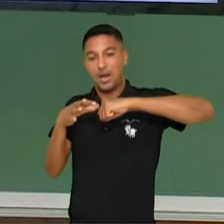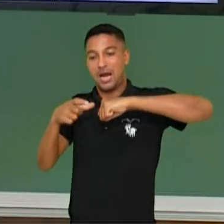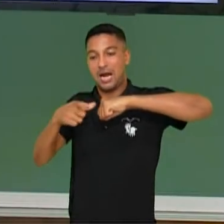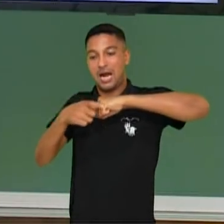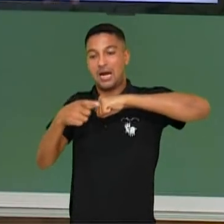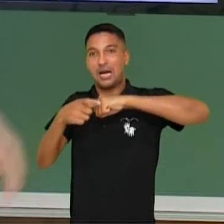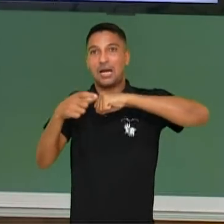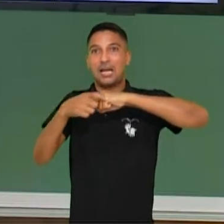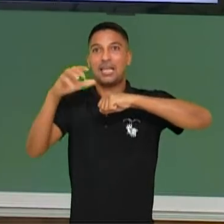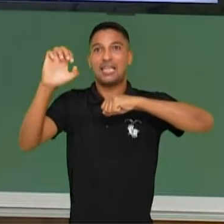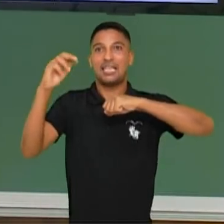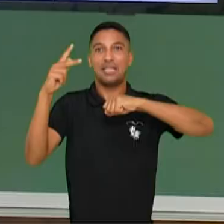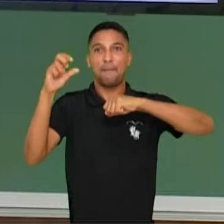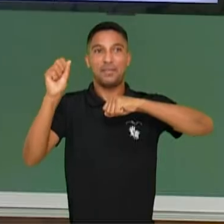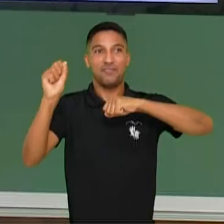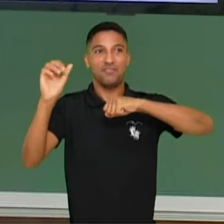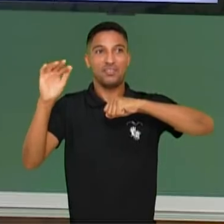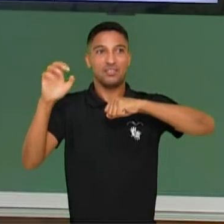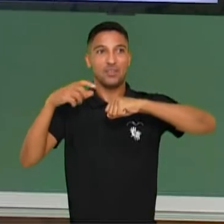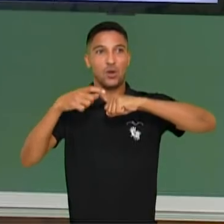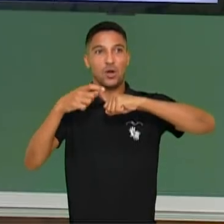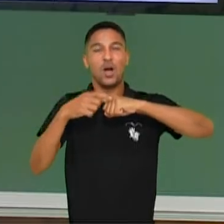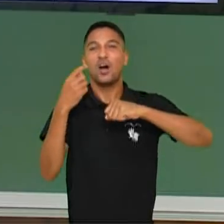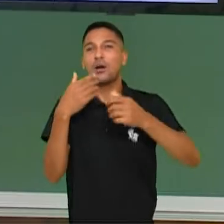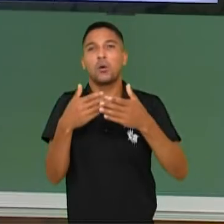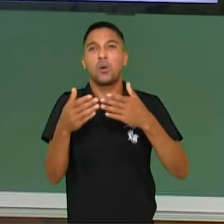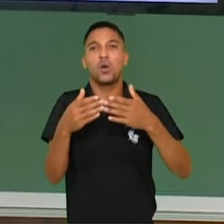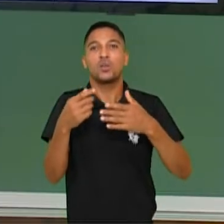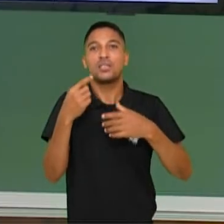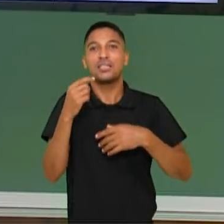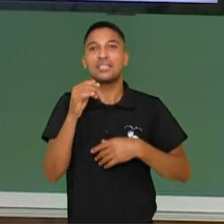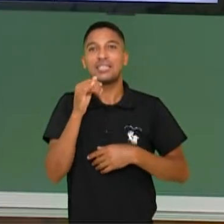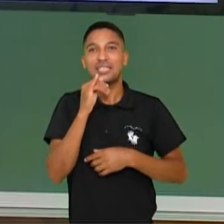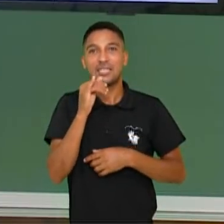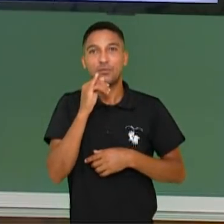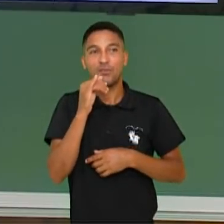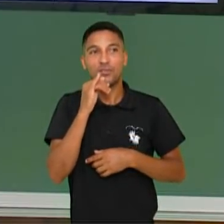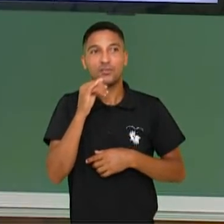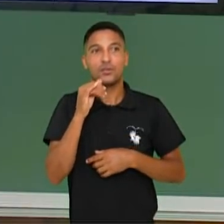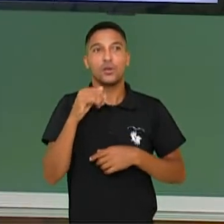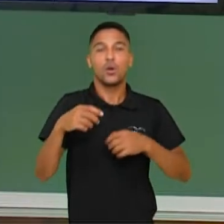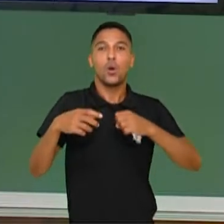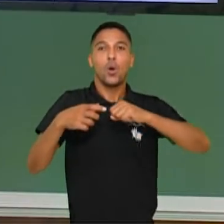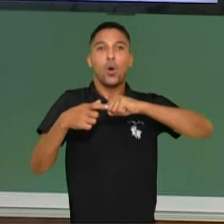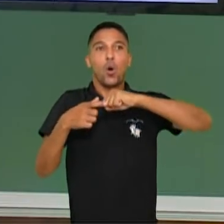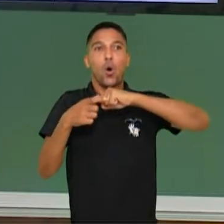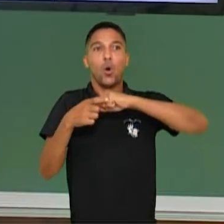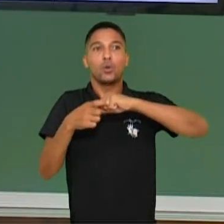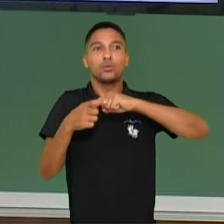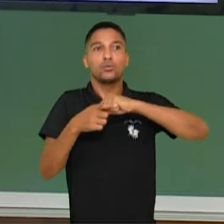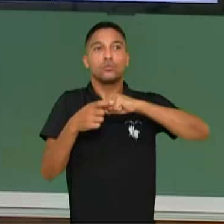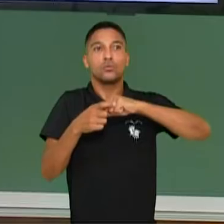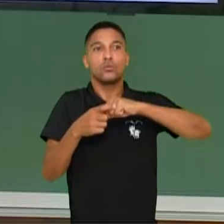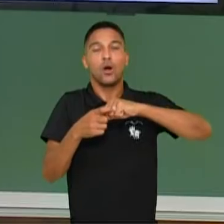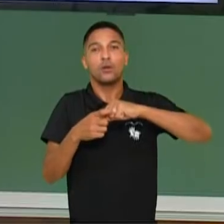para vocês um osso. Peguei o fêmur, por exemplo. Percebam que ele é comprido.